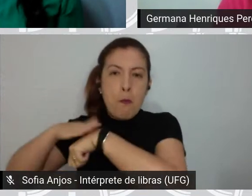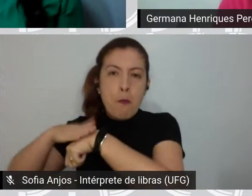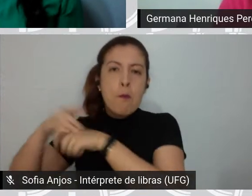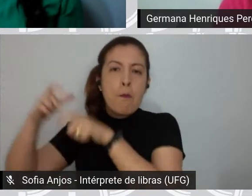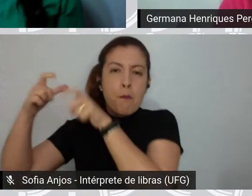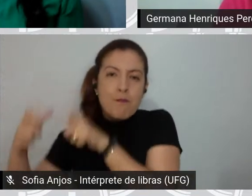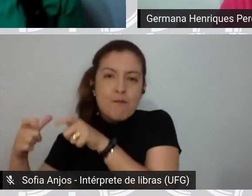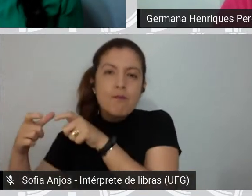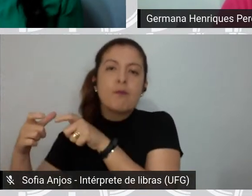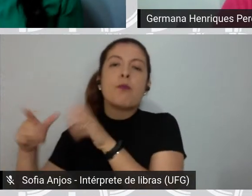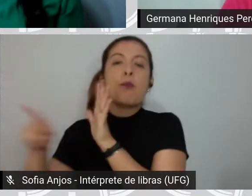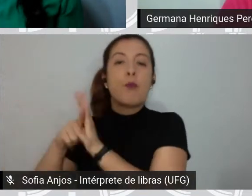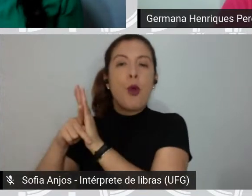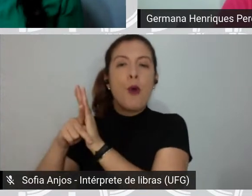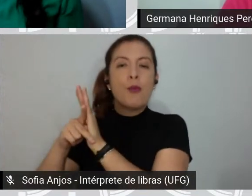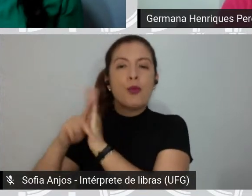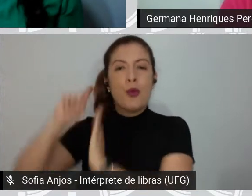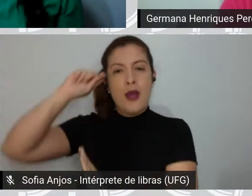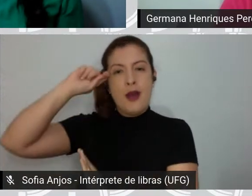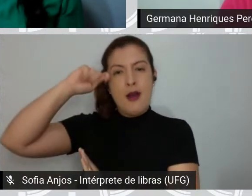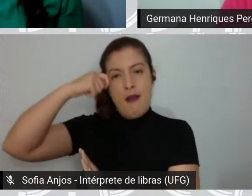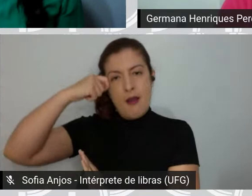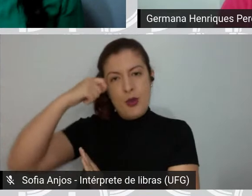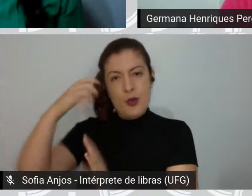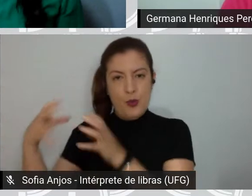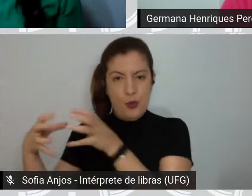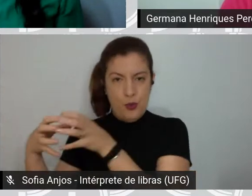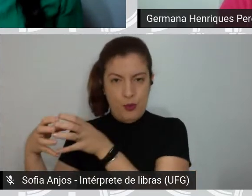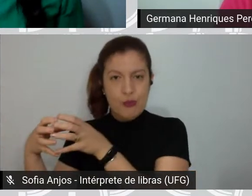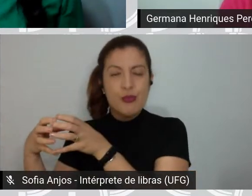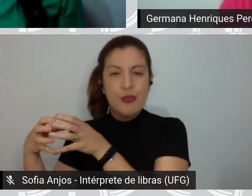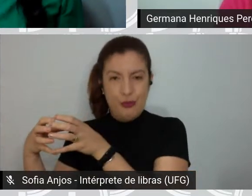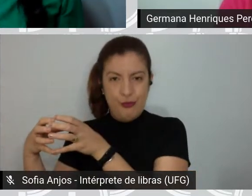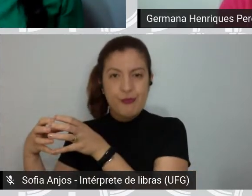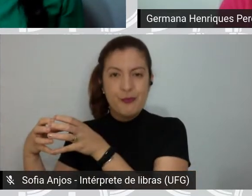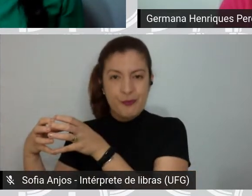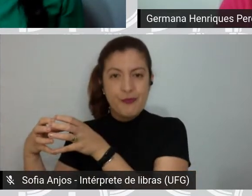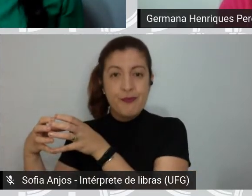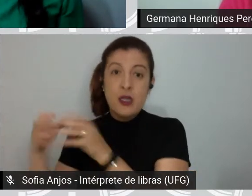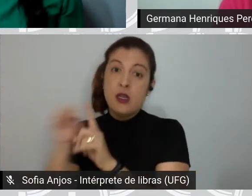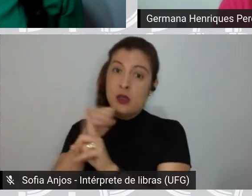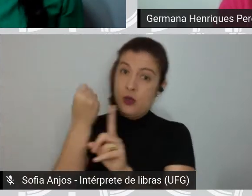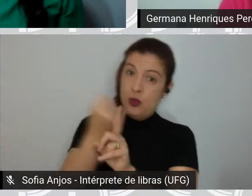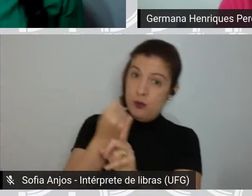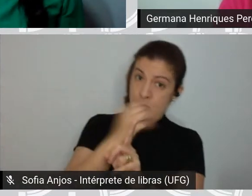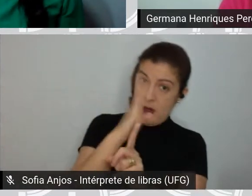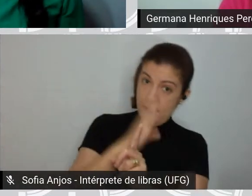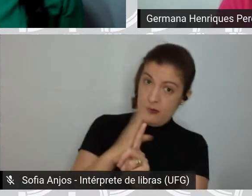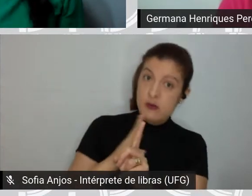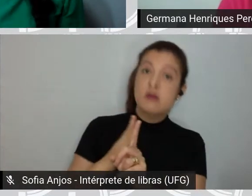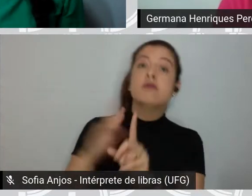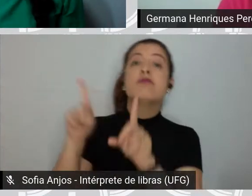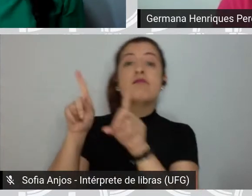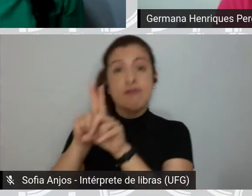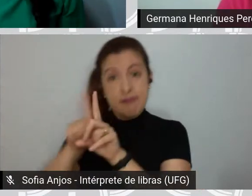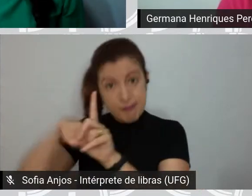na sociedade brasileira e também na literatura, né? E como a escrita